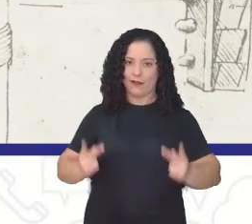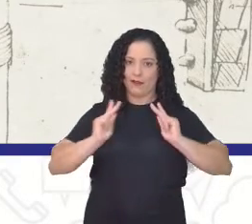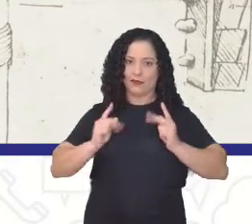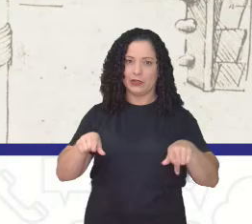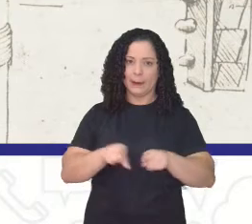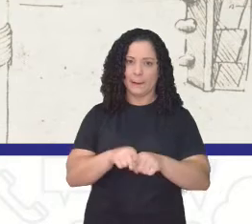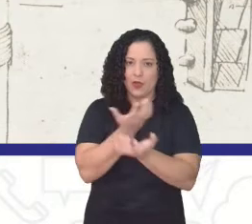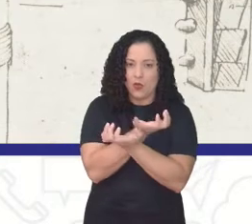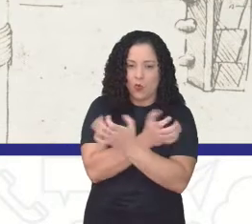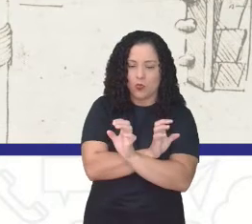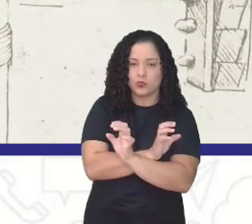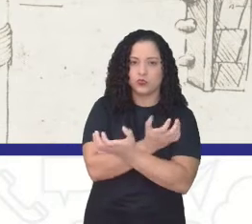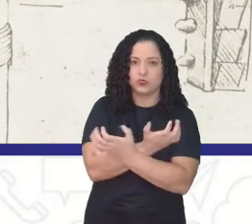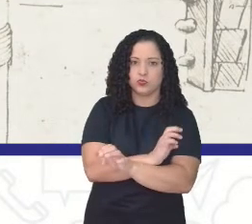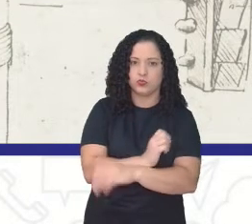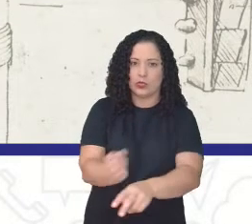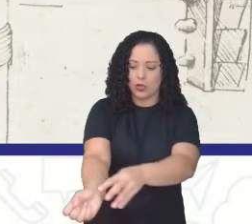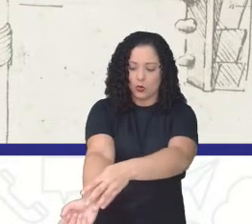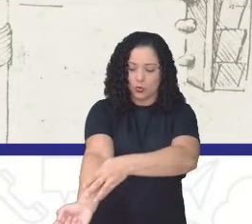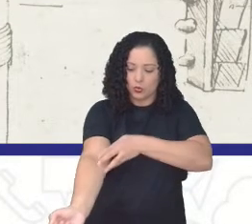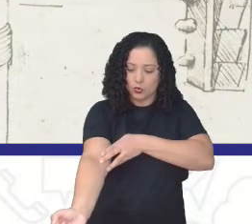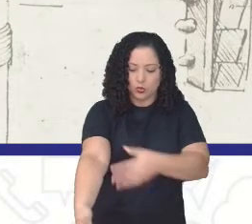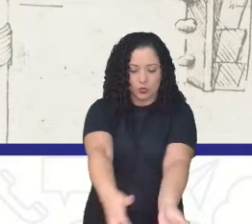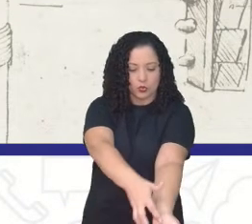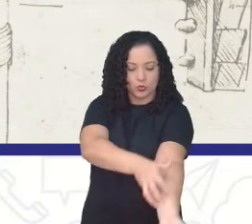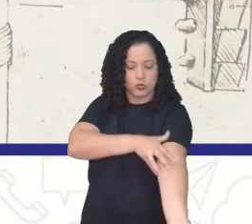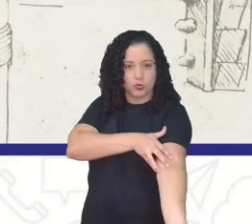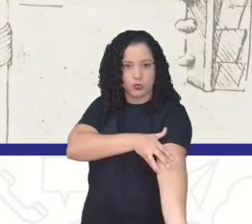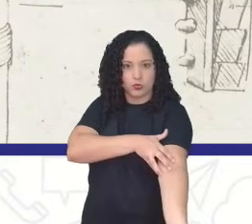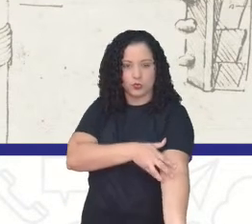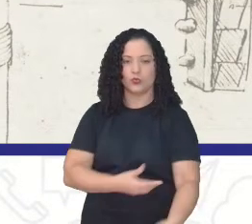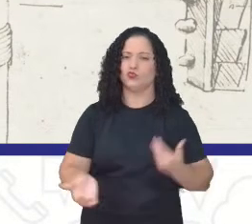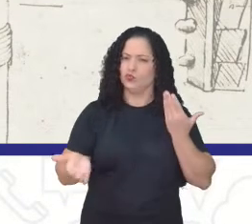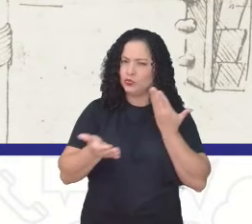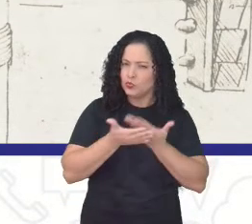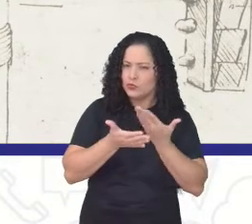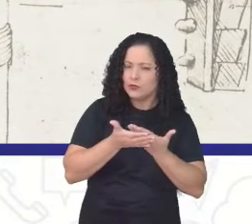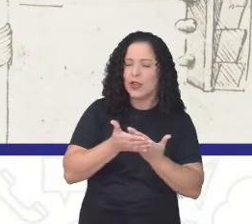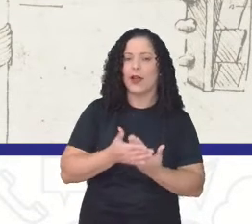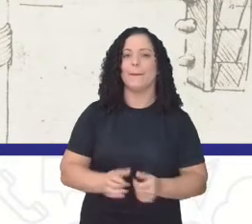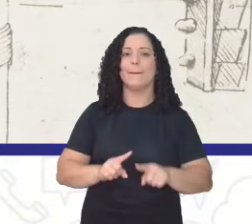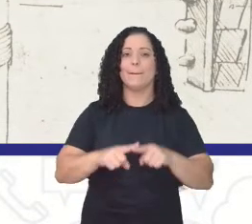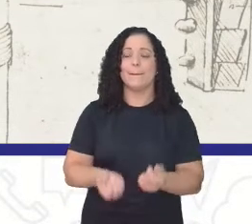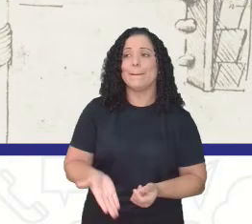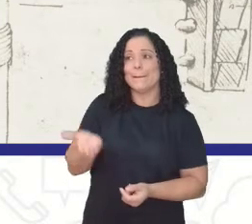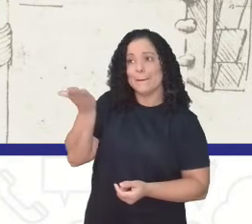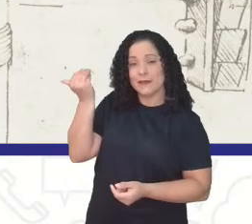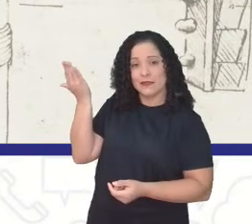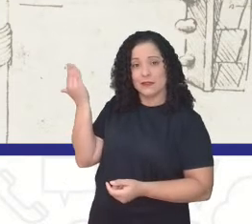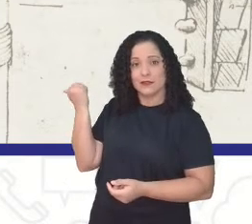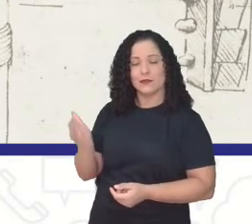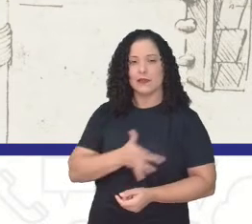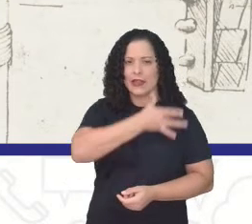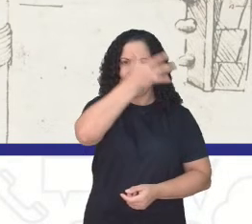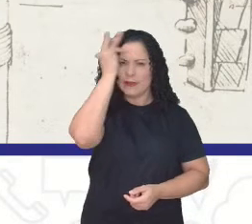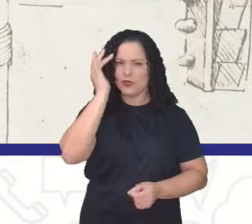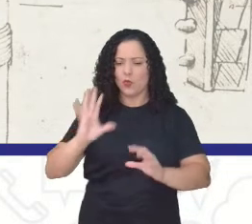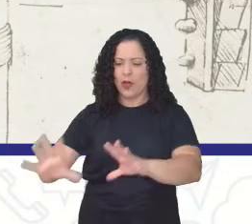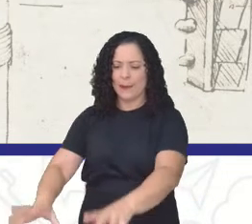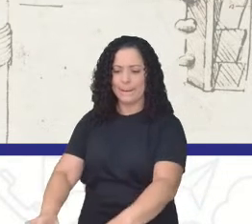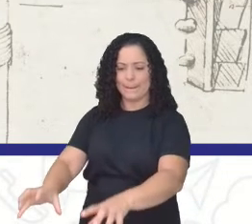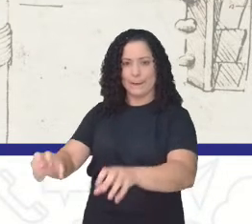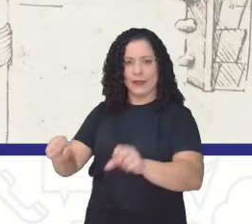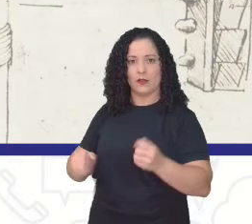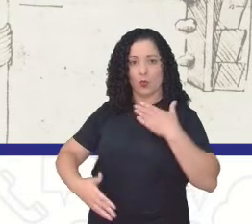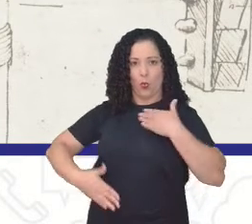nervoso. Outra coisa muito importante, vejam, naquele período, né, uma pessoa que pegasse um cadáver humano,